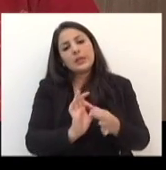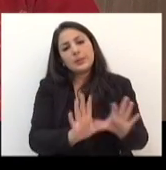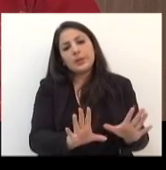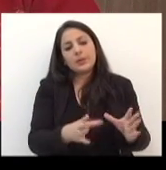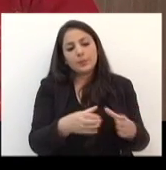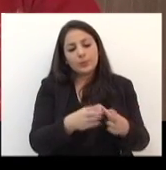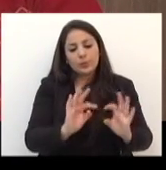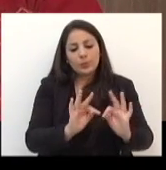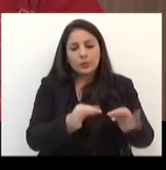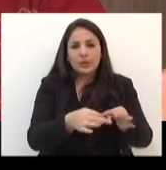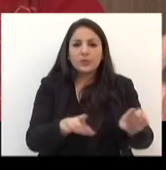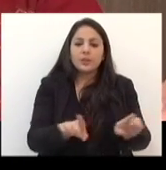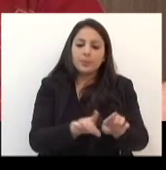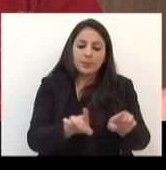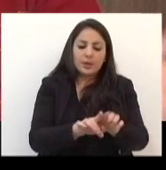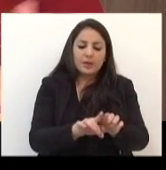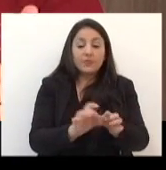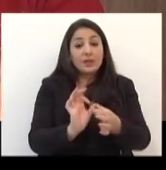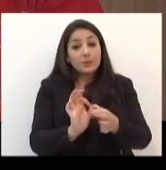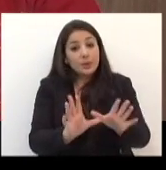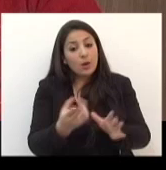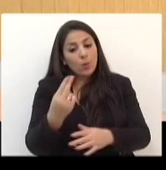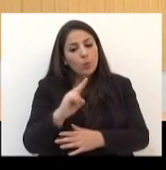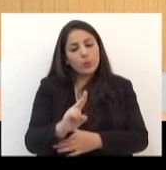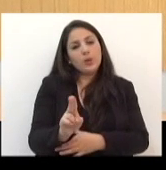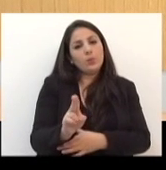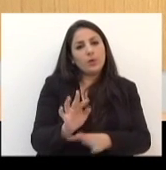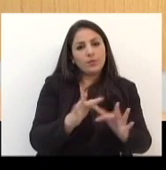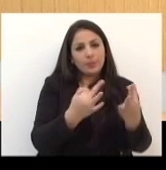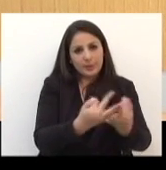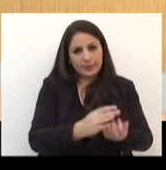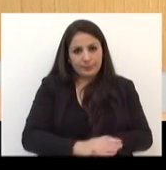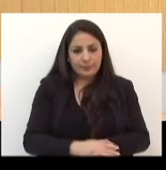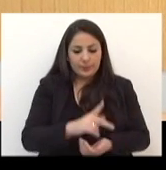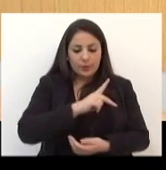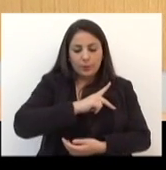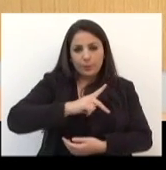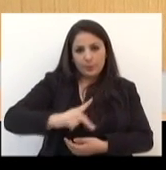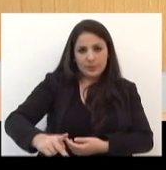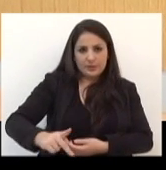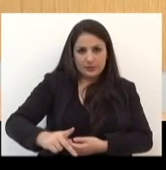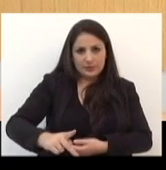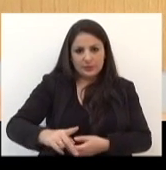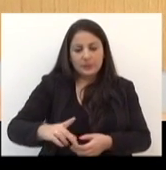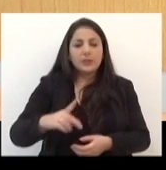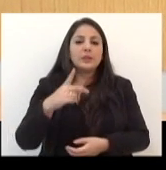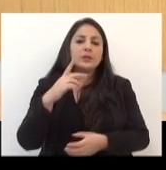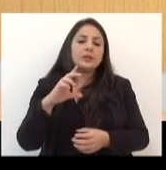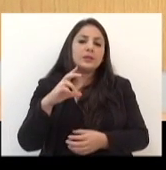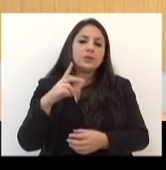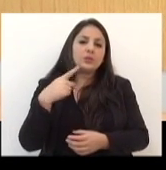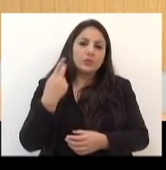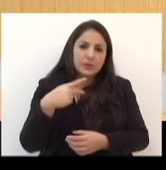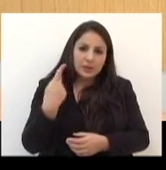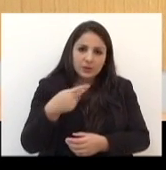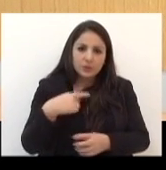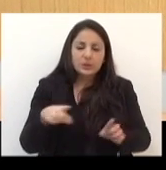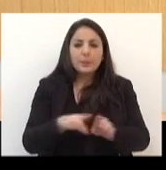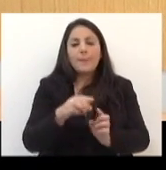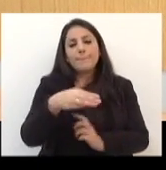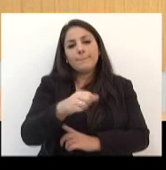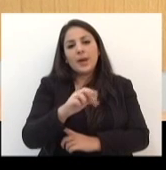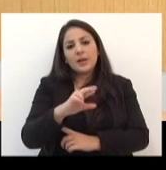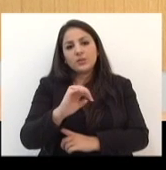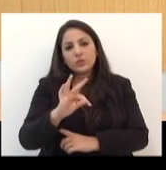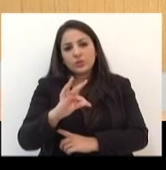pela equipe técnica, que vai habilitar ou não a família. O presidente do Legislativo, o vereador Márcio Patucci, esteve